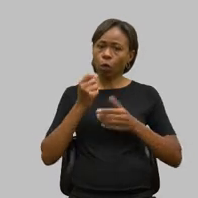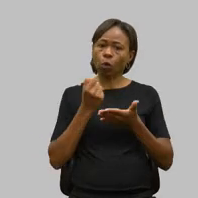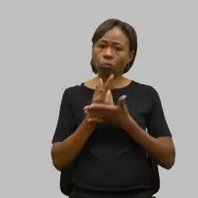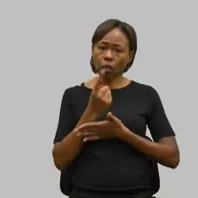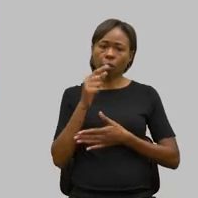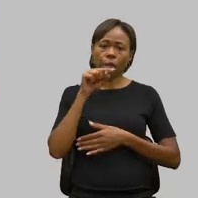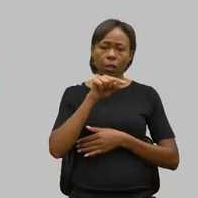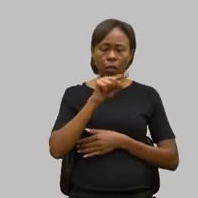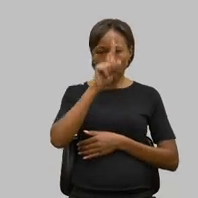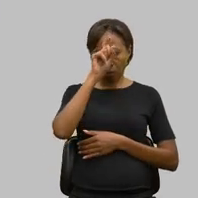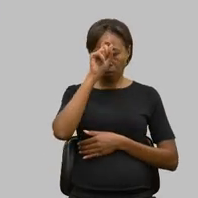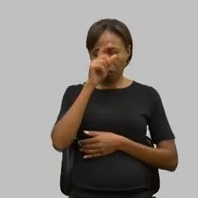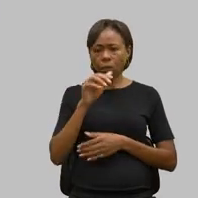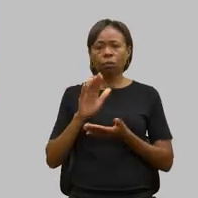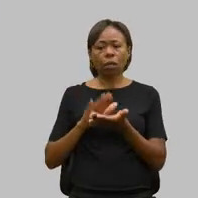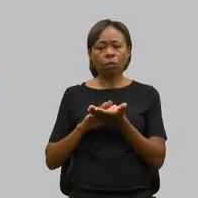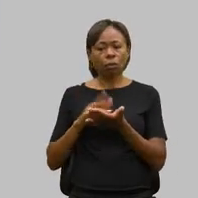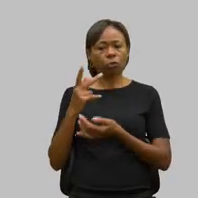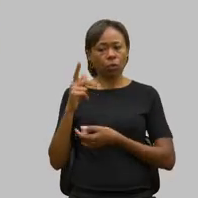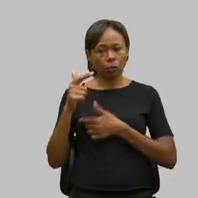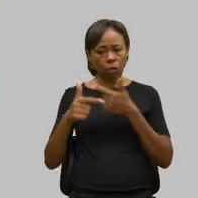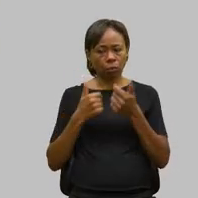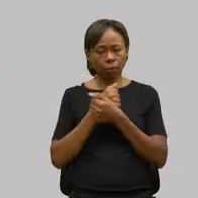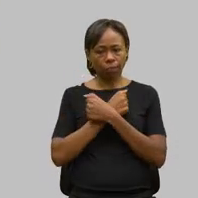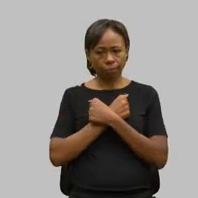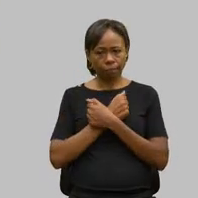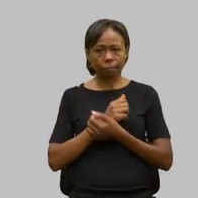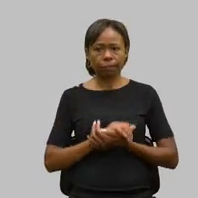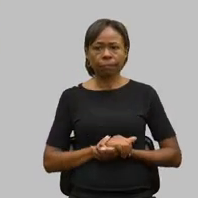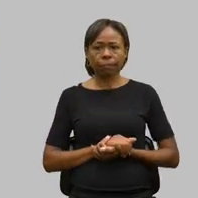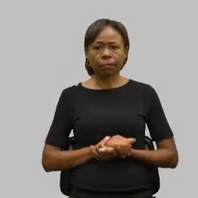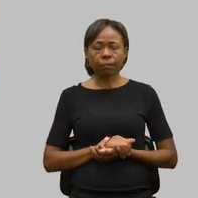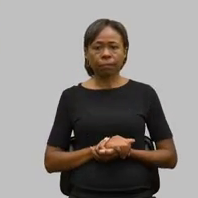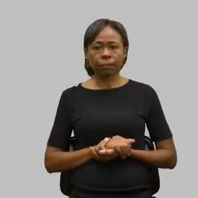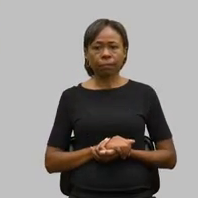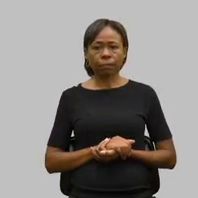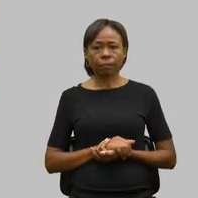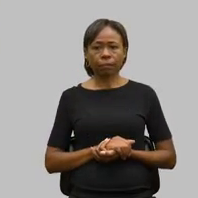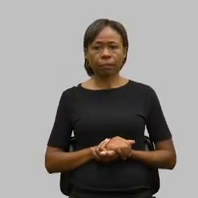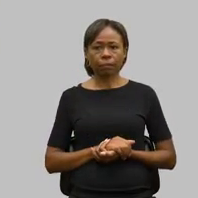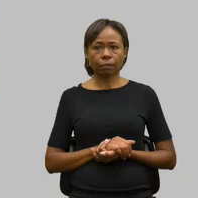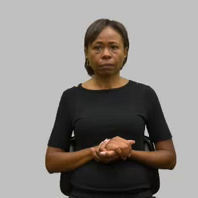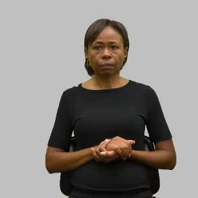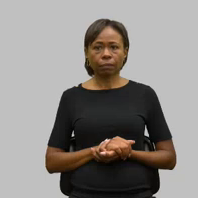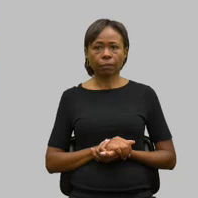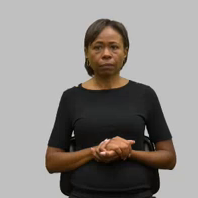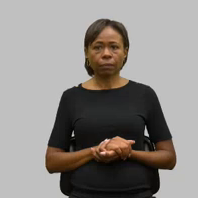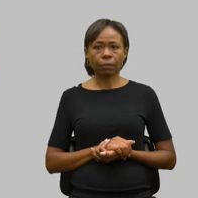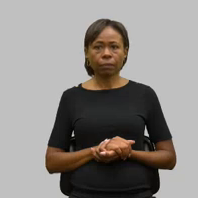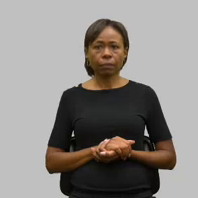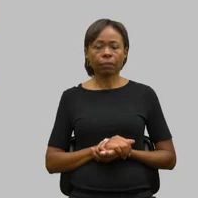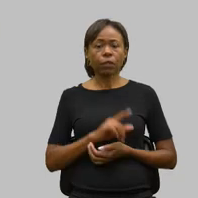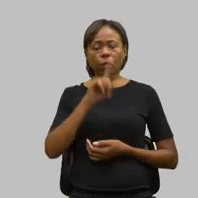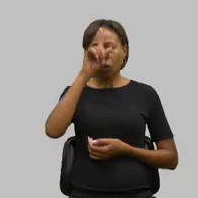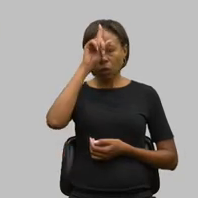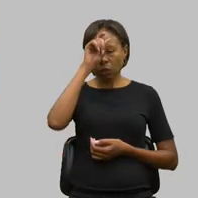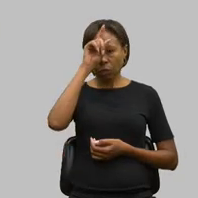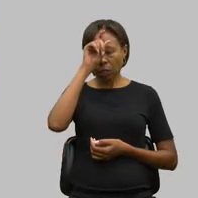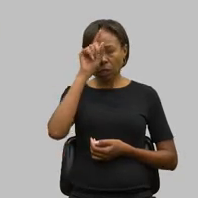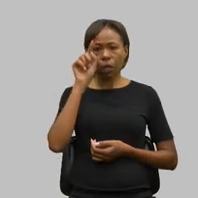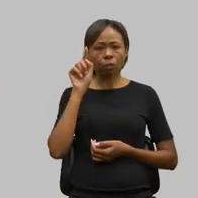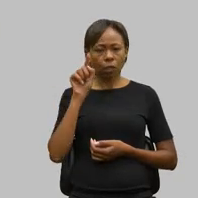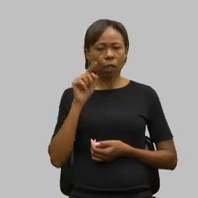pelo seu trabalho, grande abraço, e conte sempre conosco. Secretário. Obrigado, deputado. E o Hospital Novo da UFO, que eu